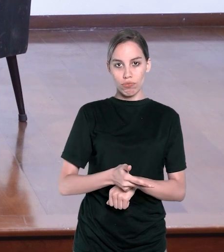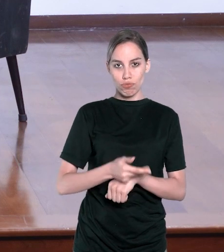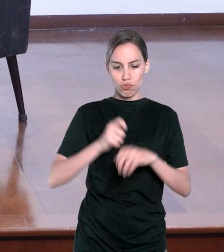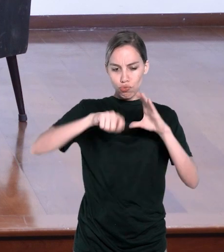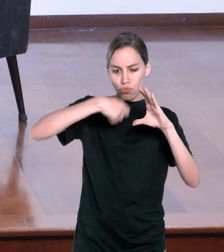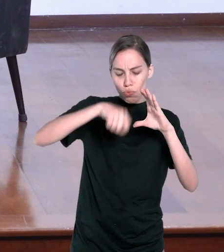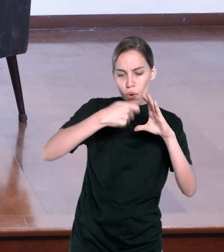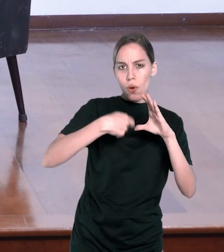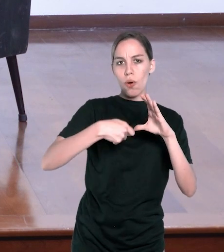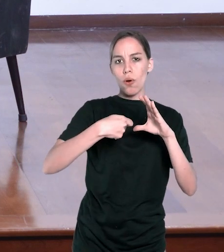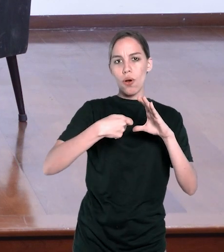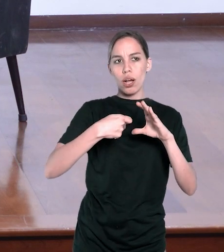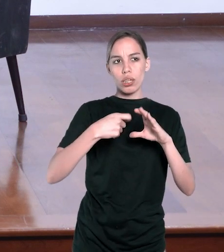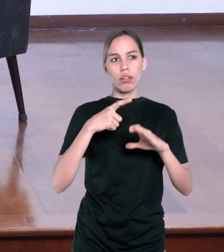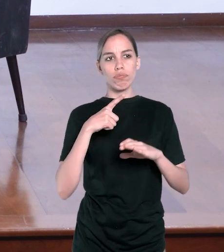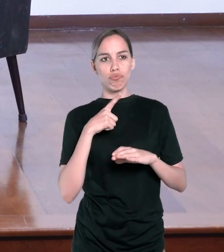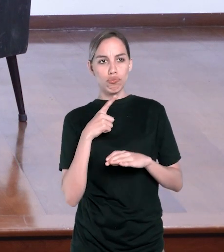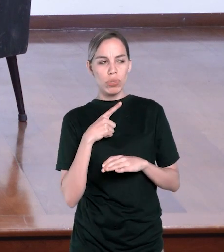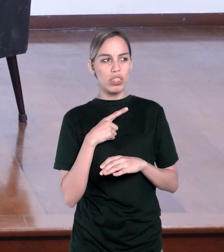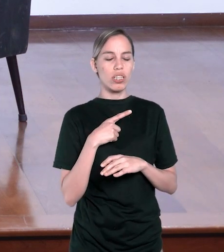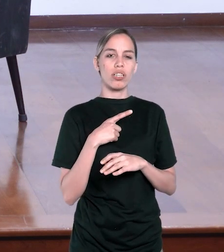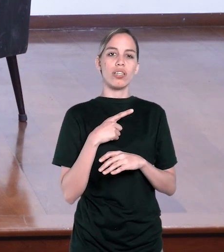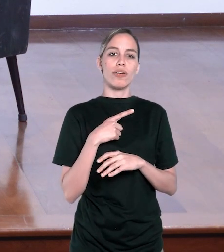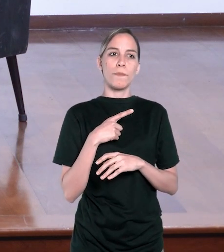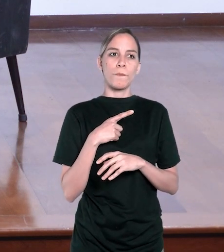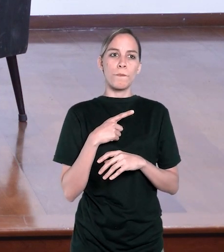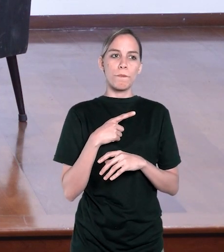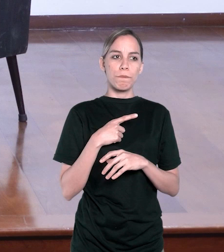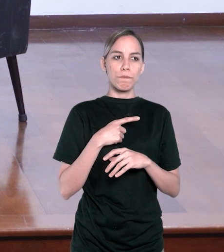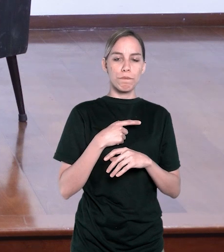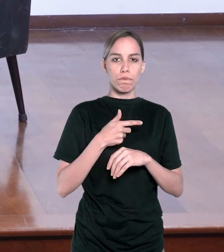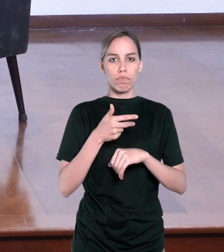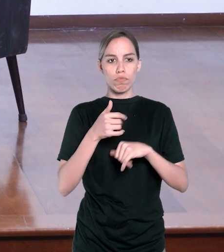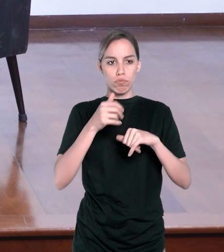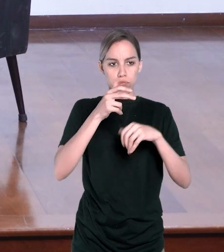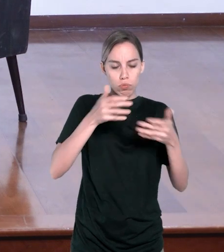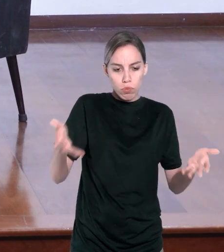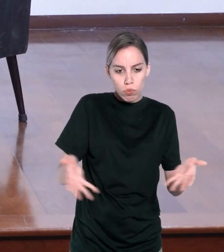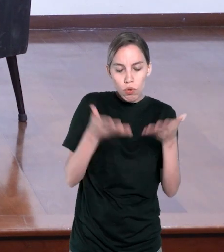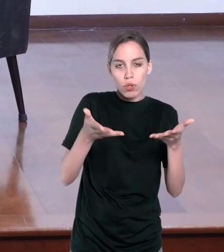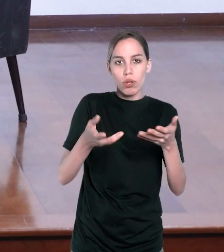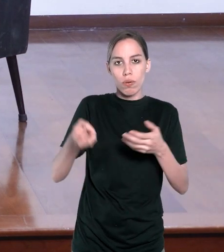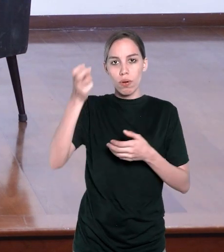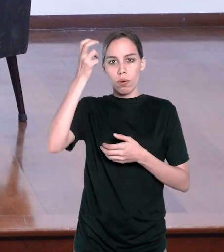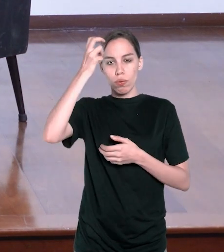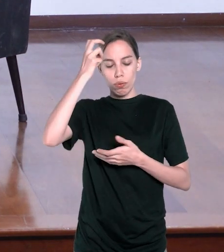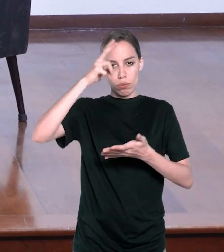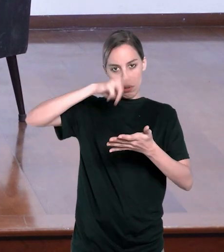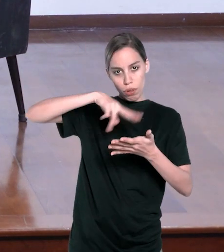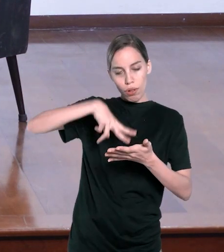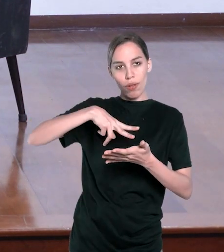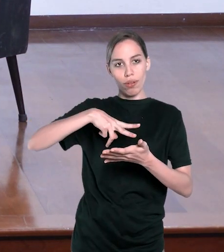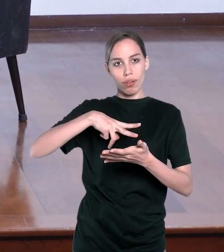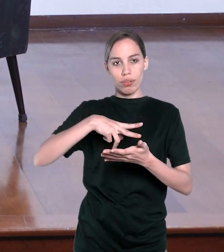brancos. Afonso e Marta estão sentados em poltronas de tom cinza escuro, sobre um palco de madeira com uma parede